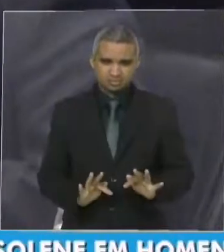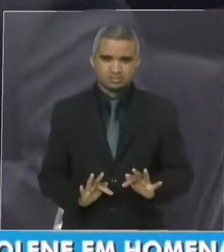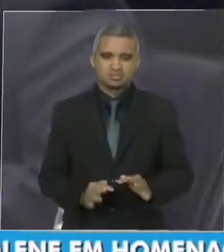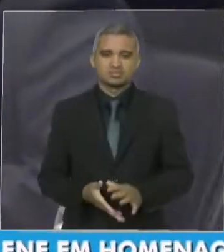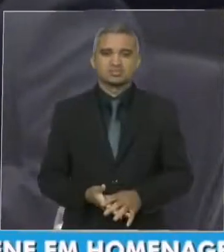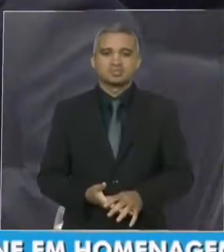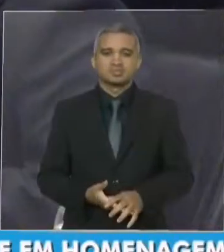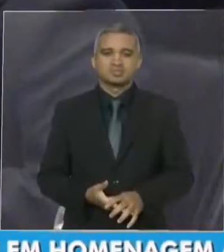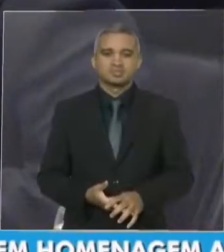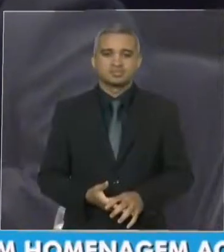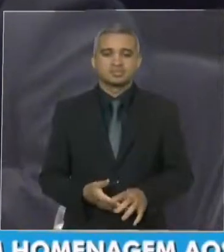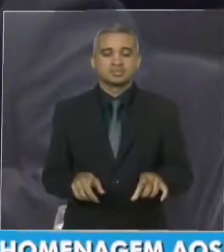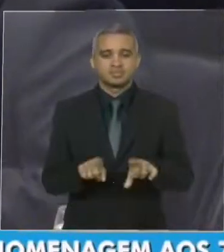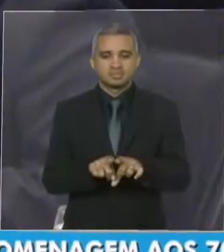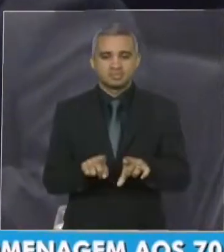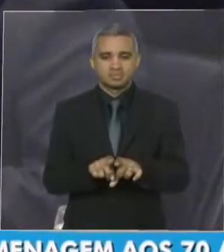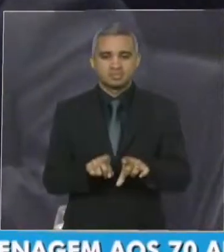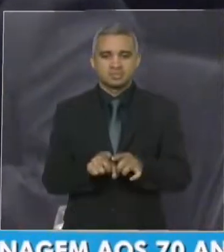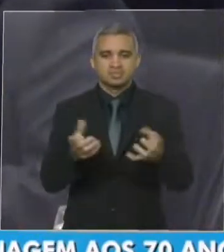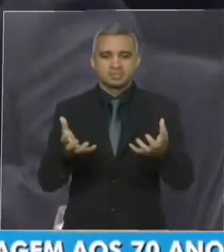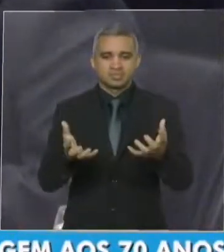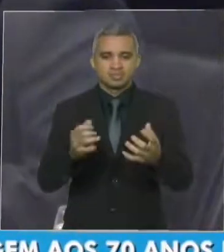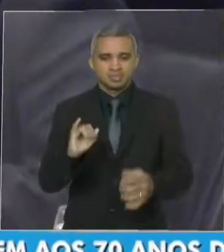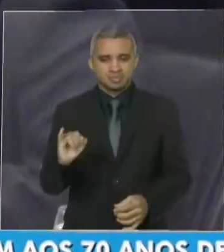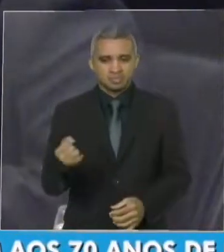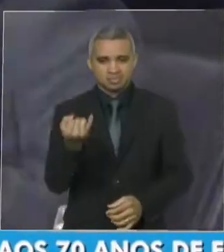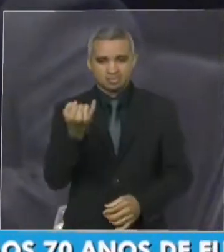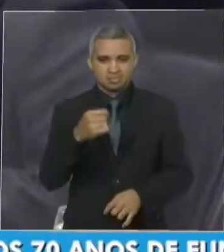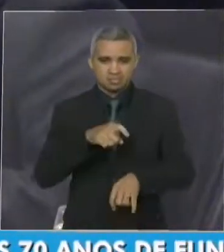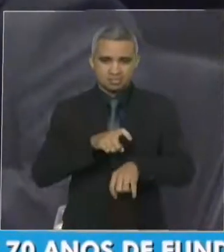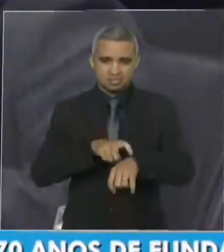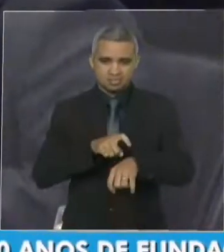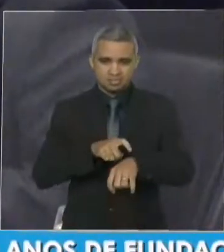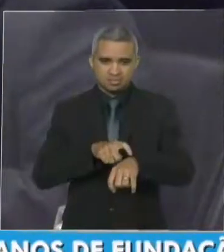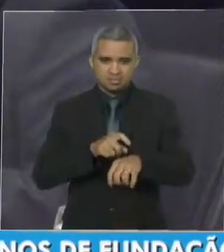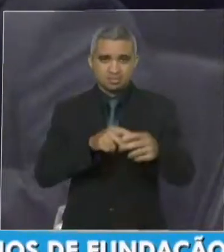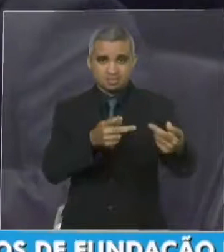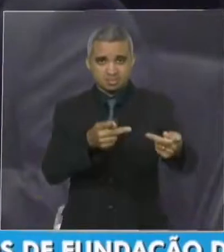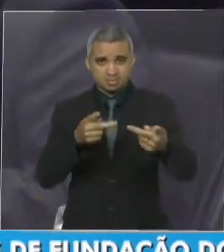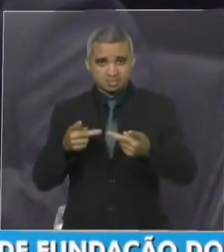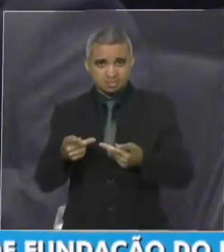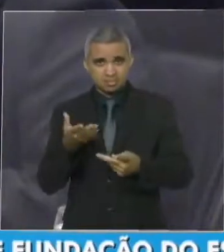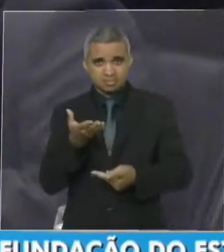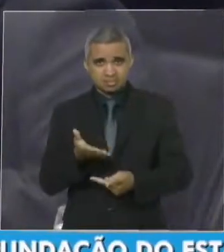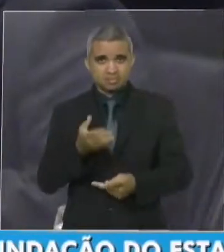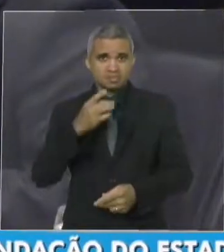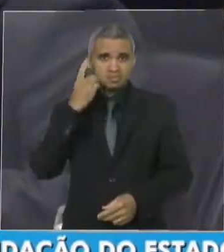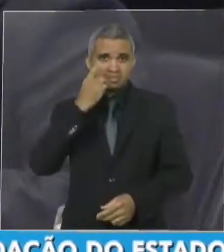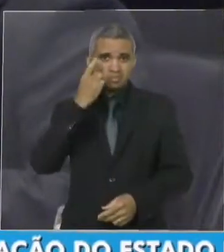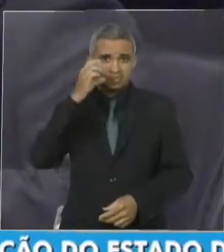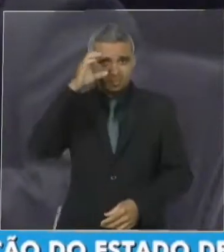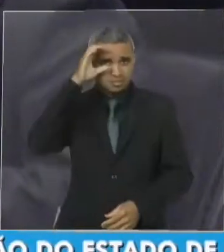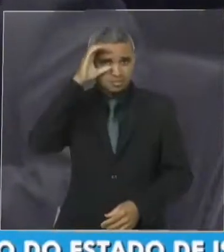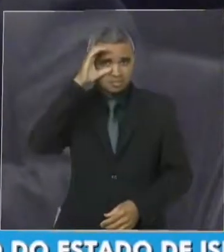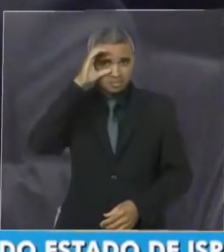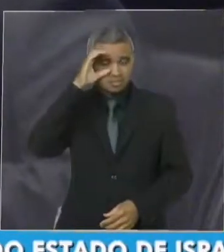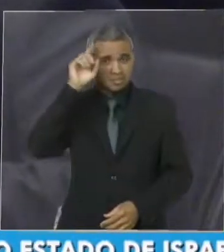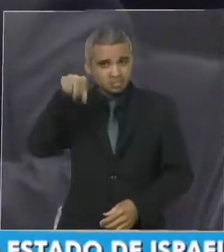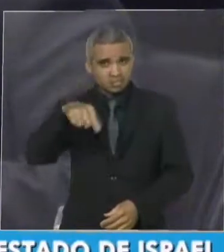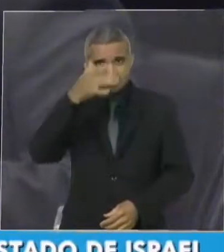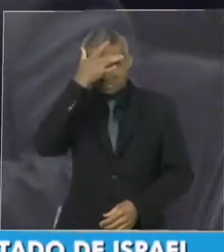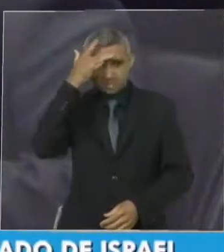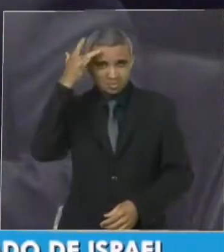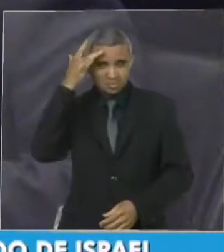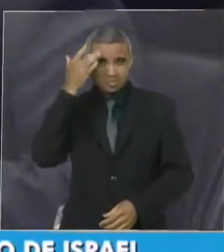vocês. Mas quero aproveitar o momento e o ensejo, convidar a Vossa Excelência, que é o autor da proposição, né,